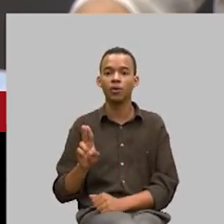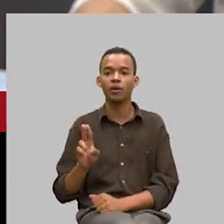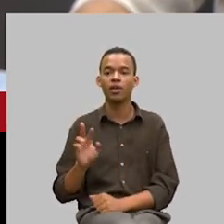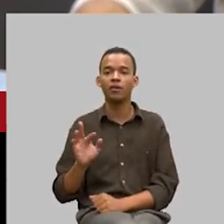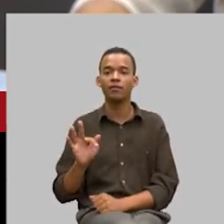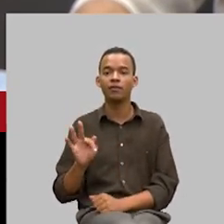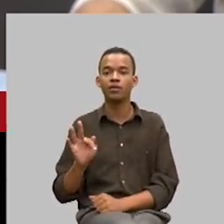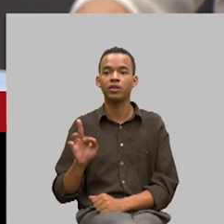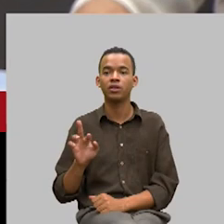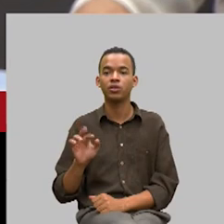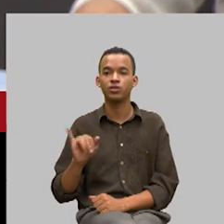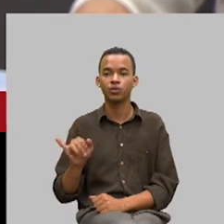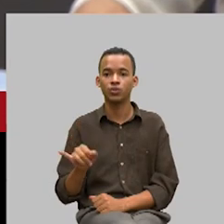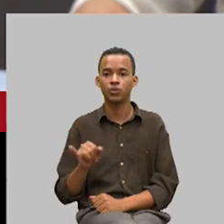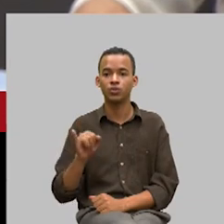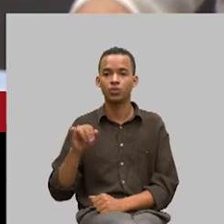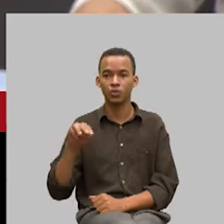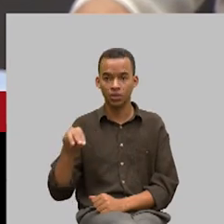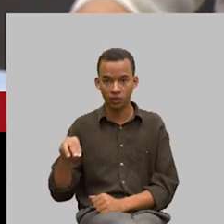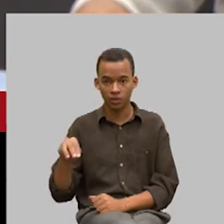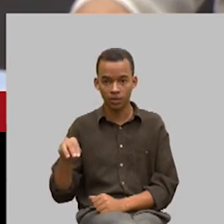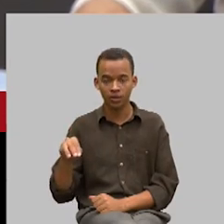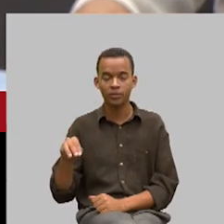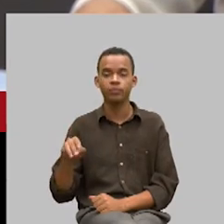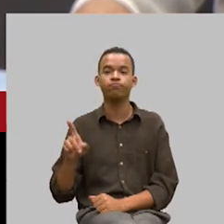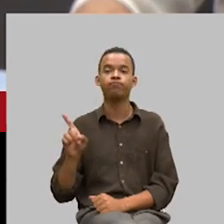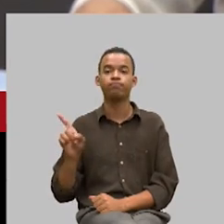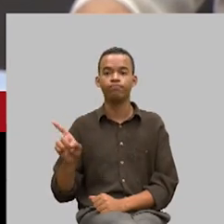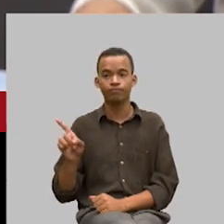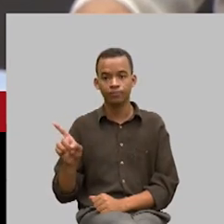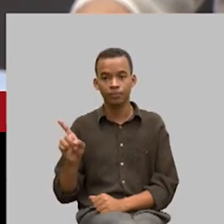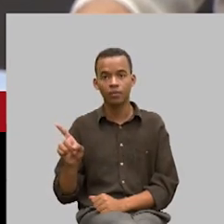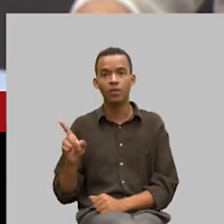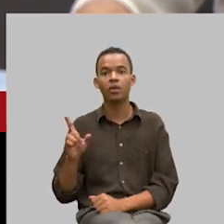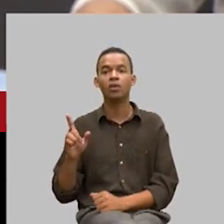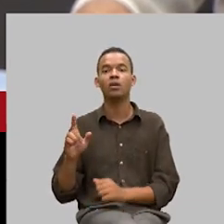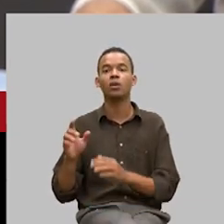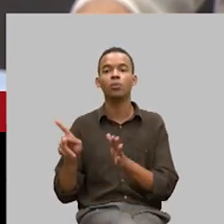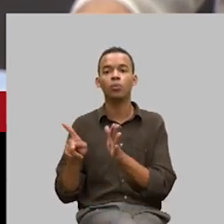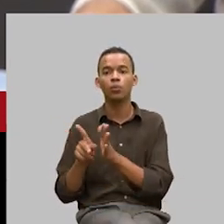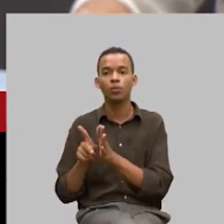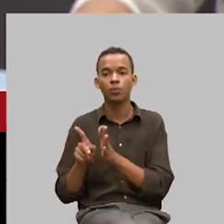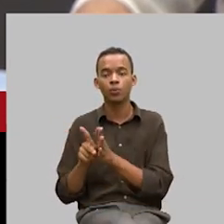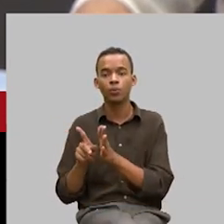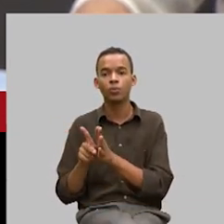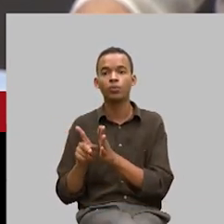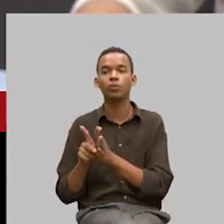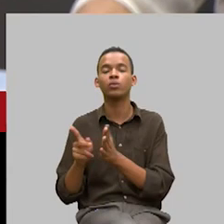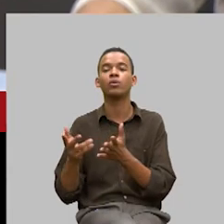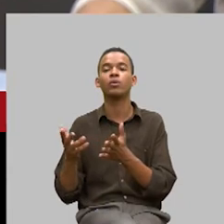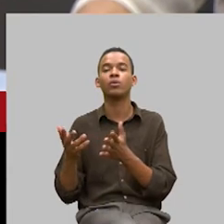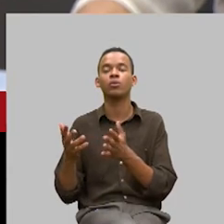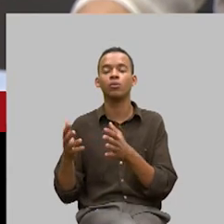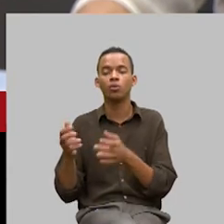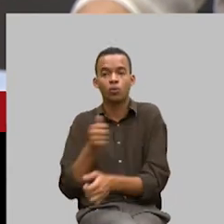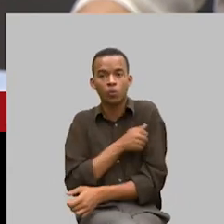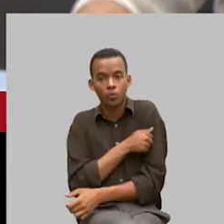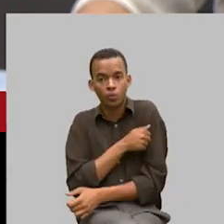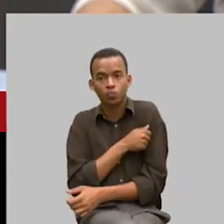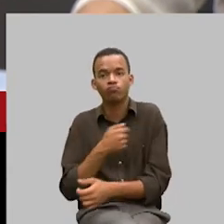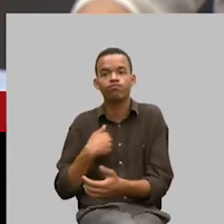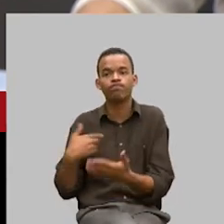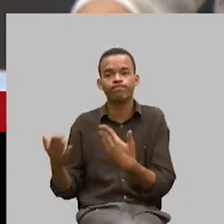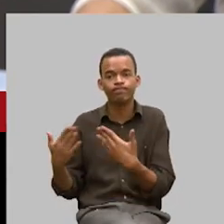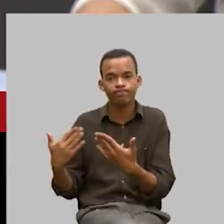visita conhecendo o que que é uma escola família agrícola O que que é uma escola que para pratica a